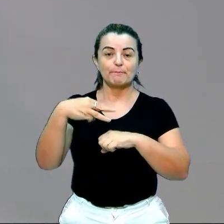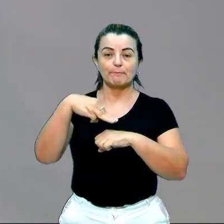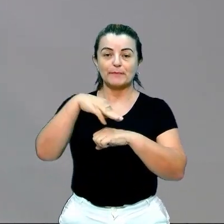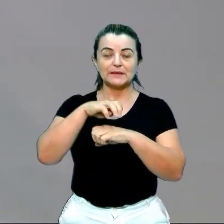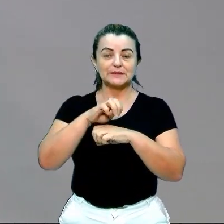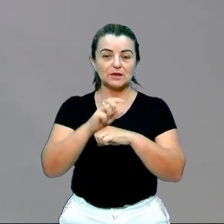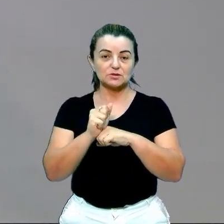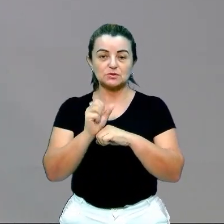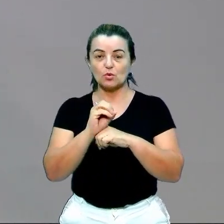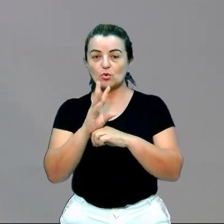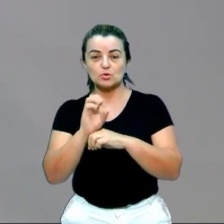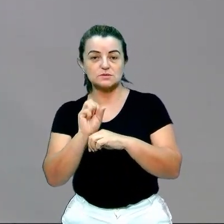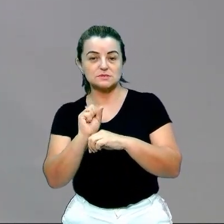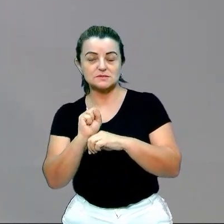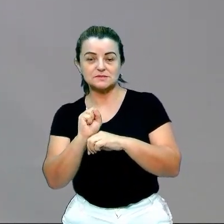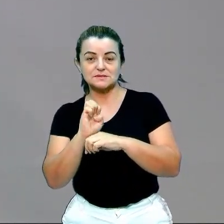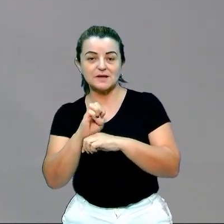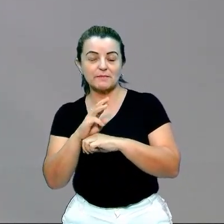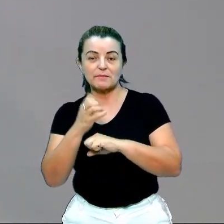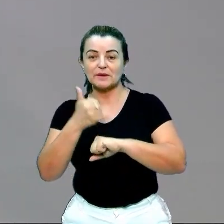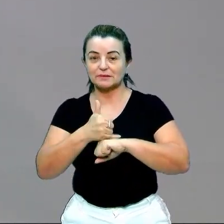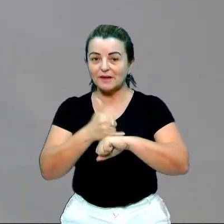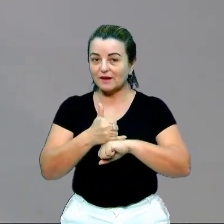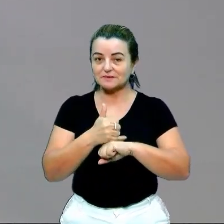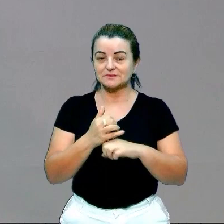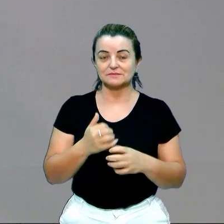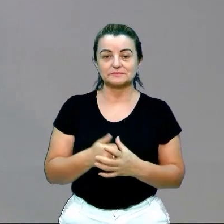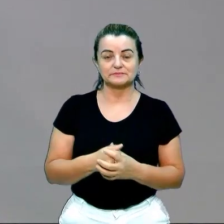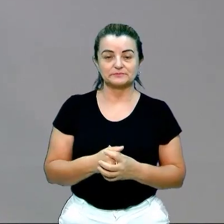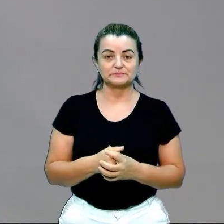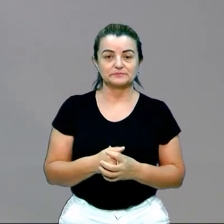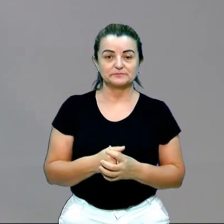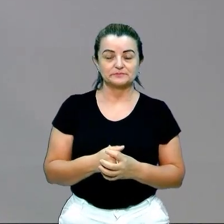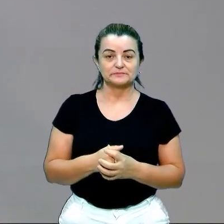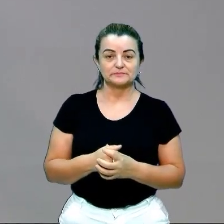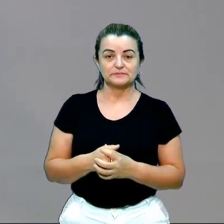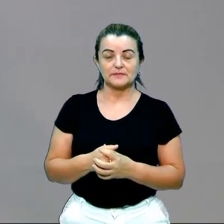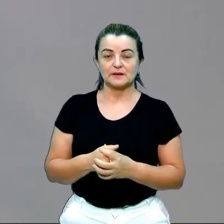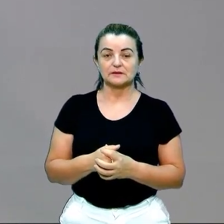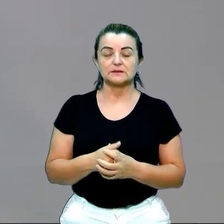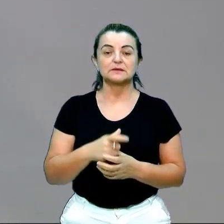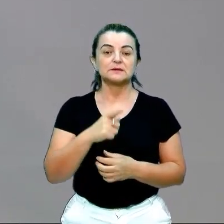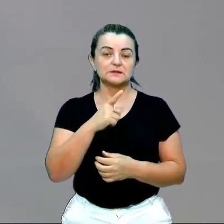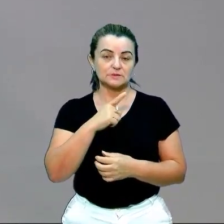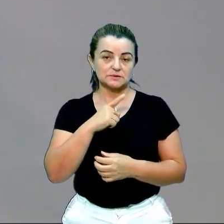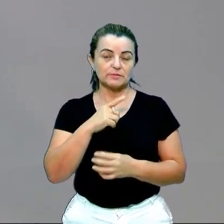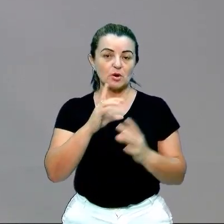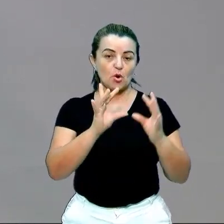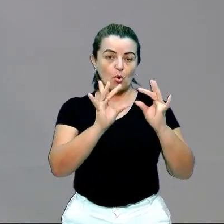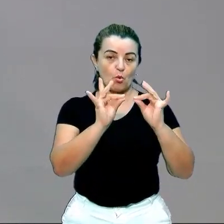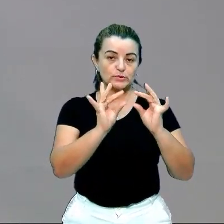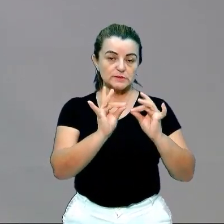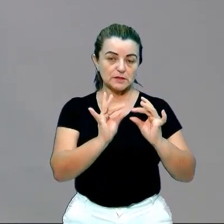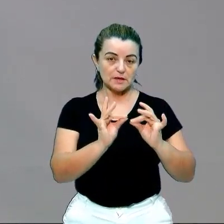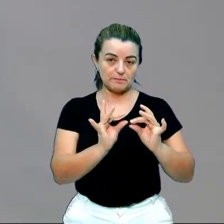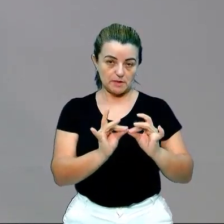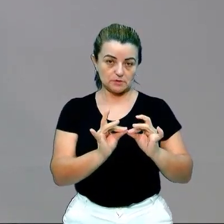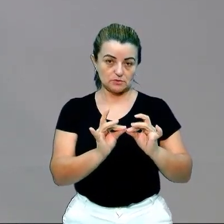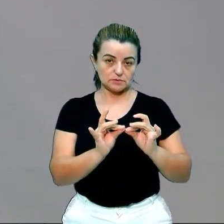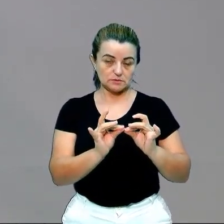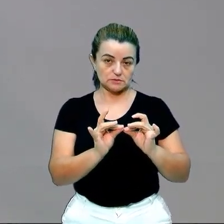ou semimetais, como preferir, certo? E depois nós temos os elementos que são chamados